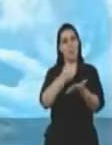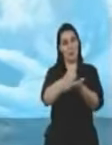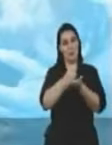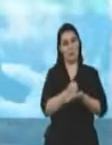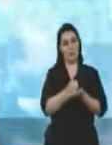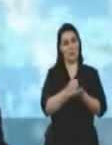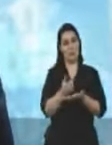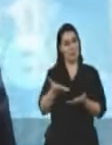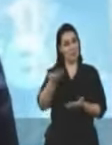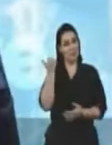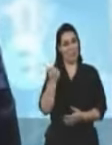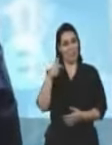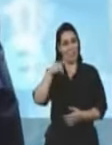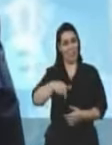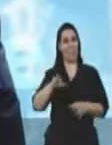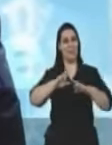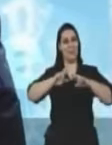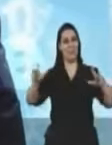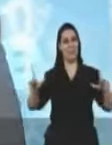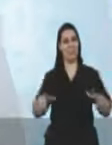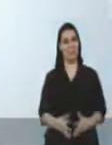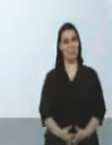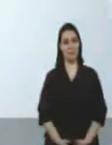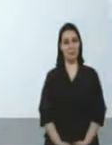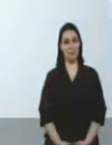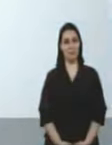Vem! Aqui é diferente.